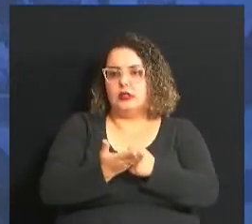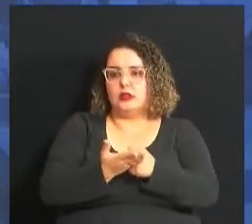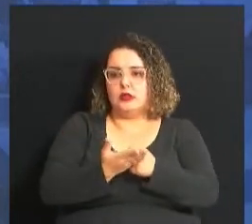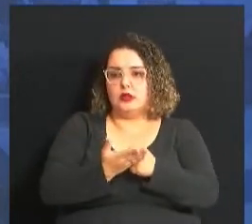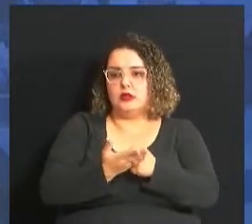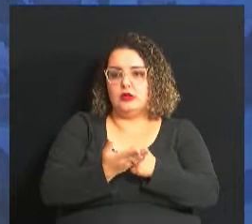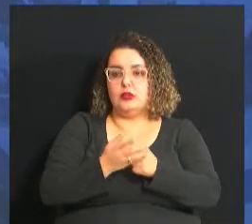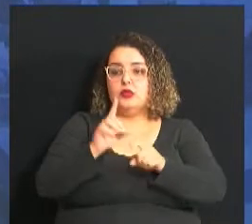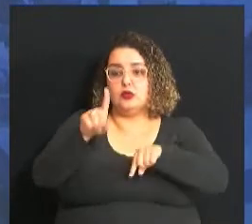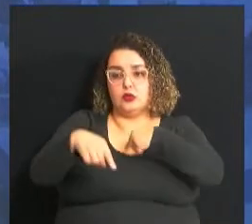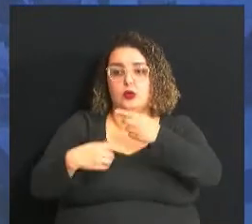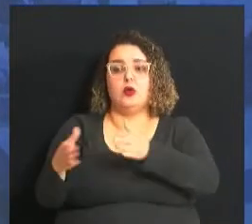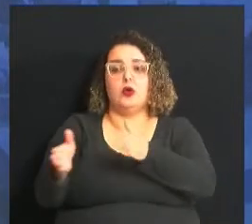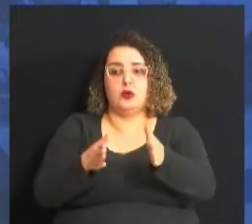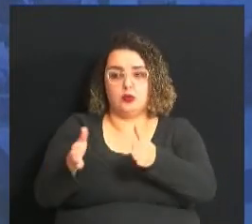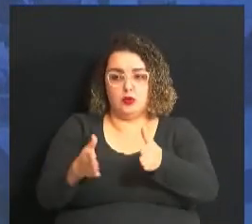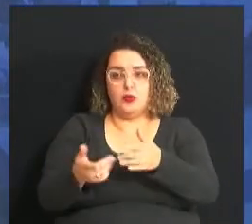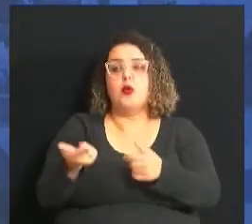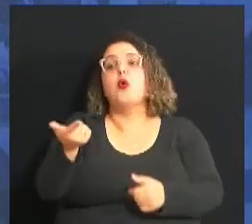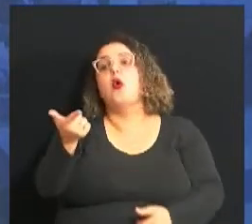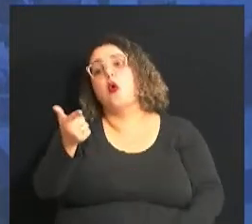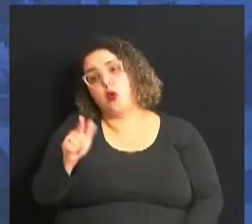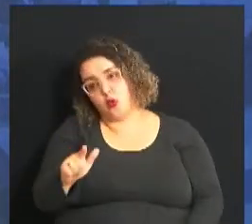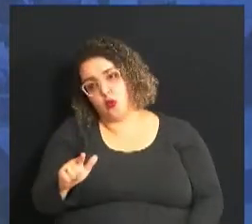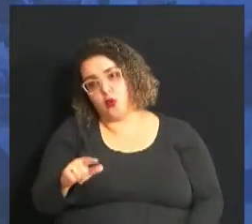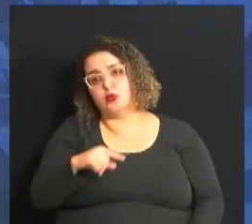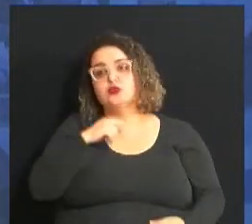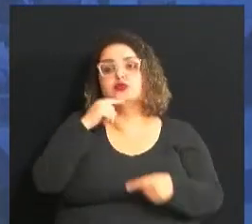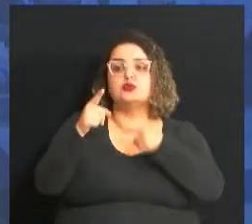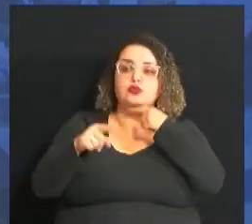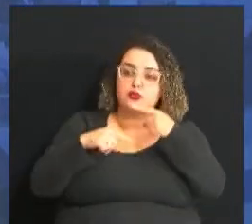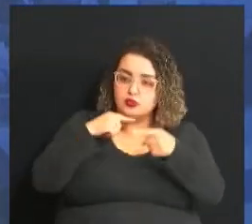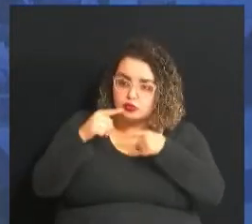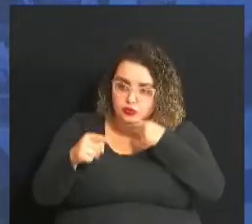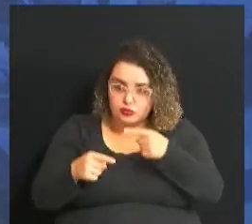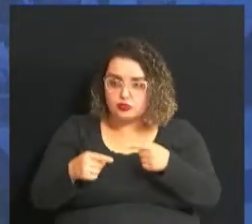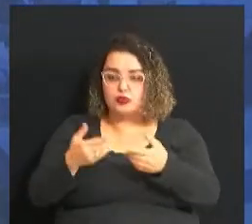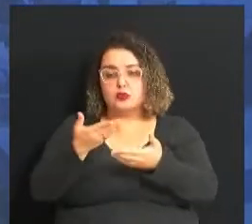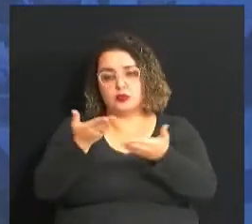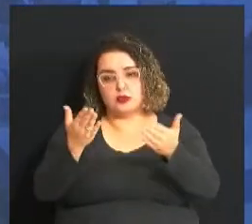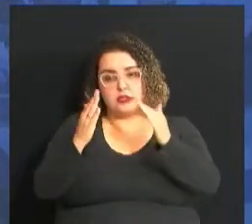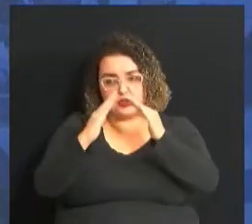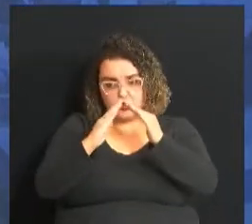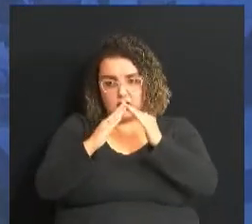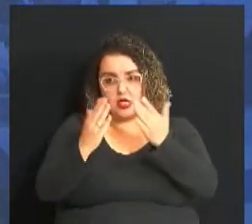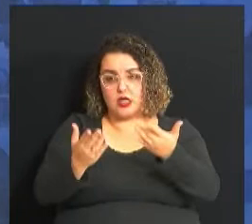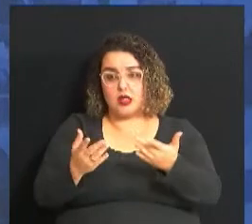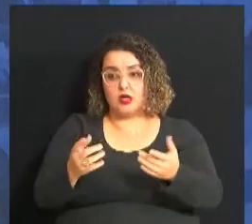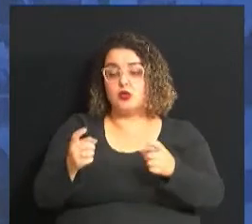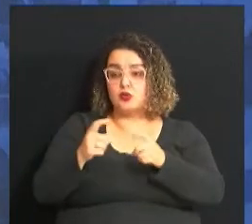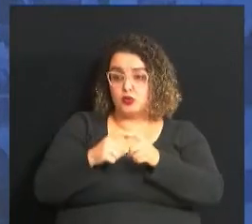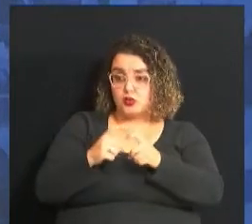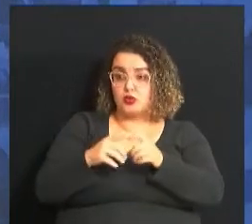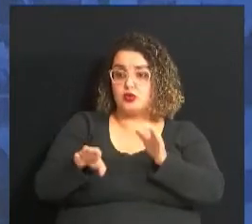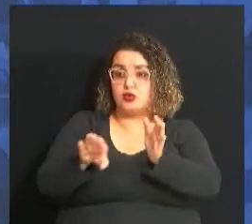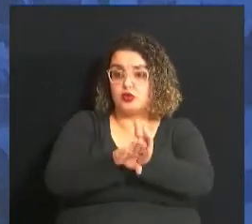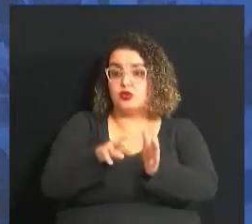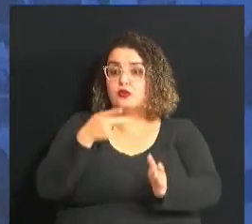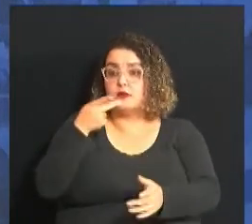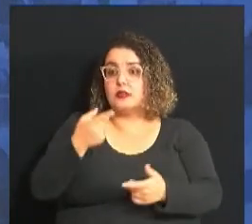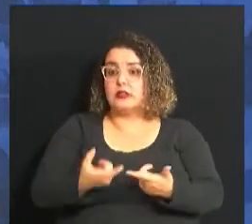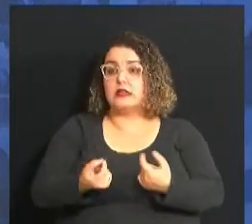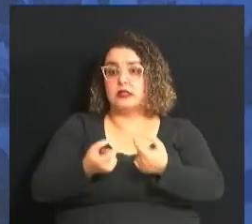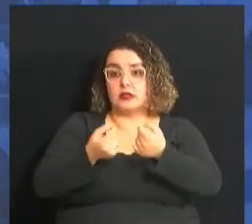no próximo bloco a gente continua tirando todas as dúvidas de você de casa. E doutor, o senhor chegou a falar de câncer, tem